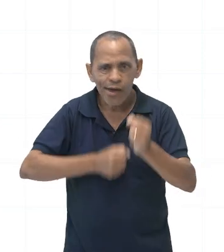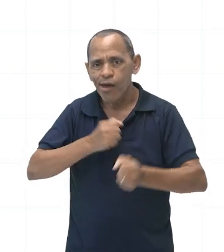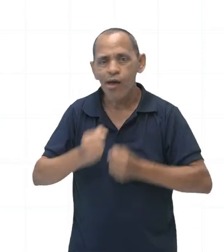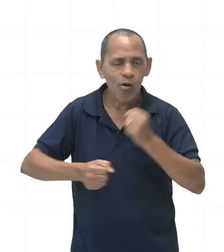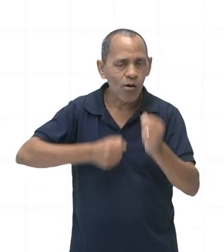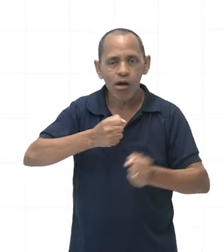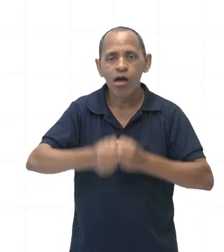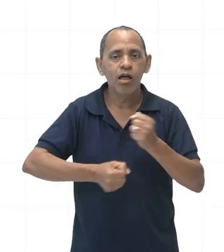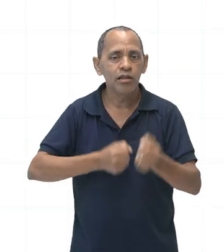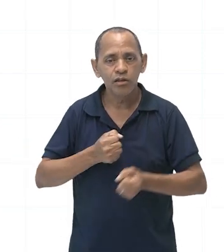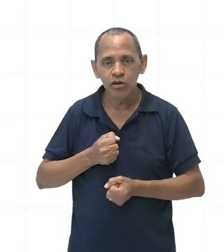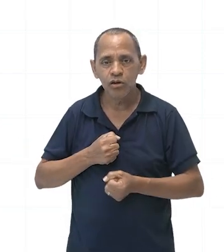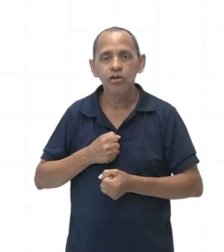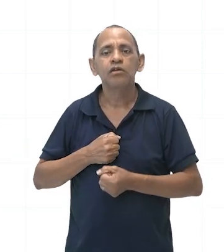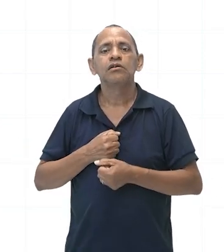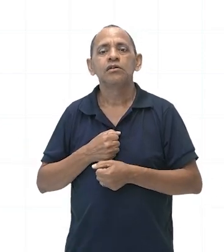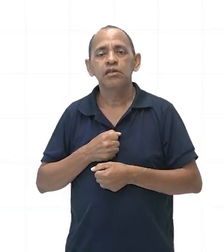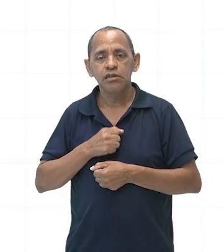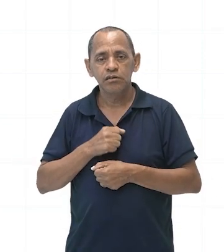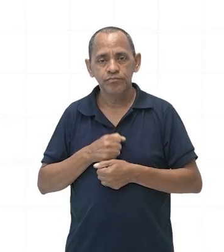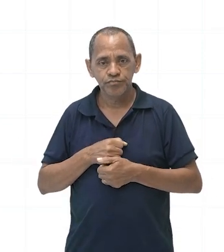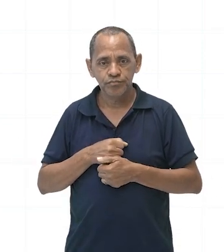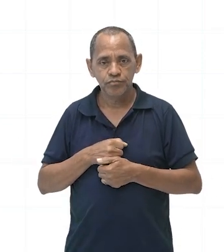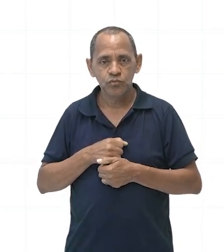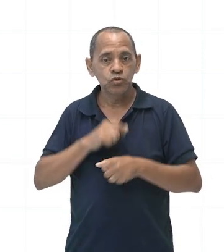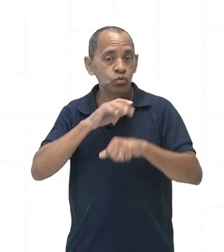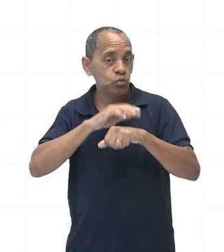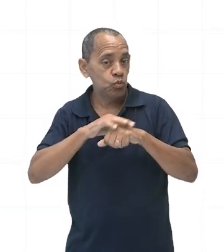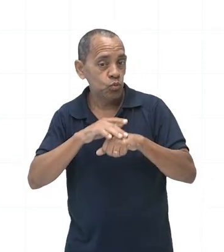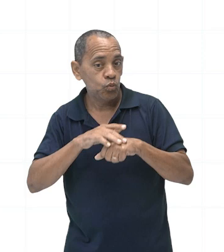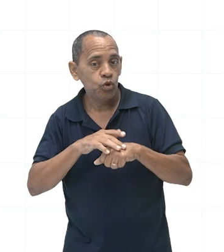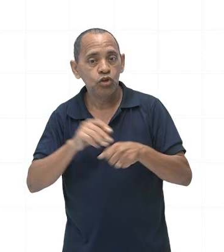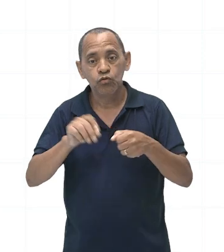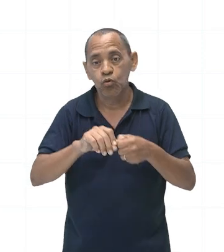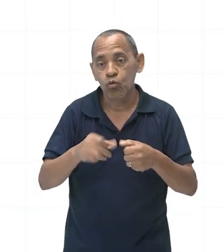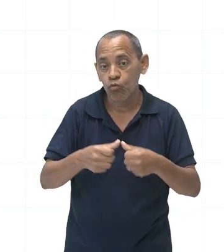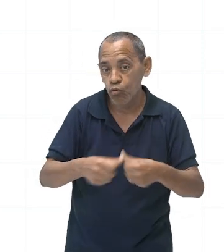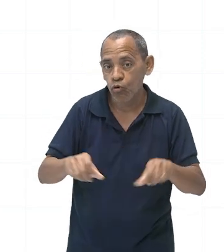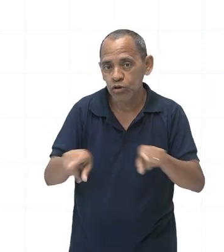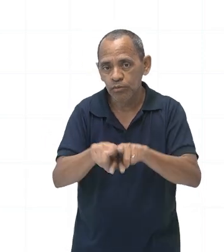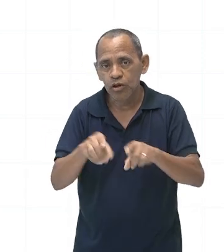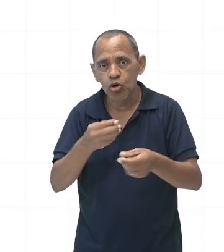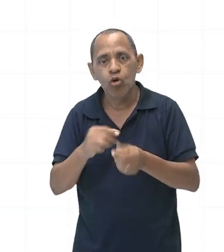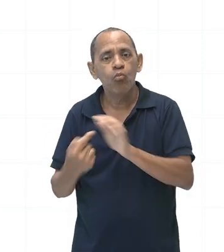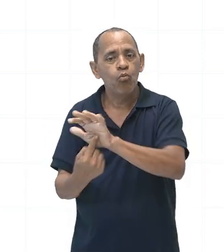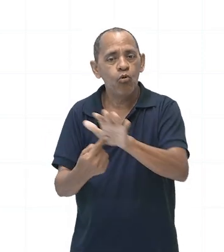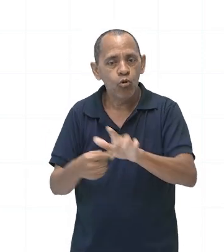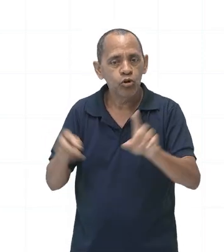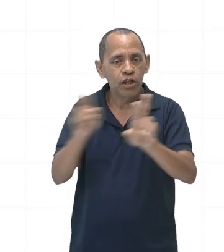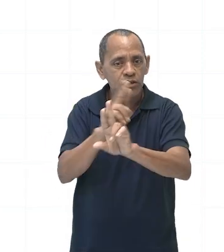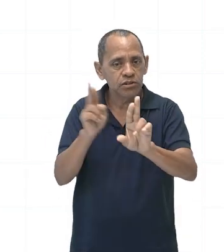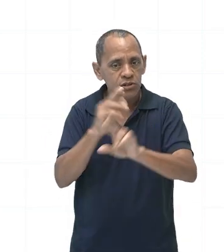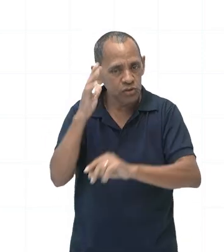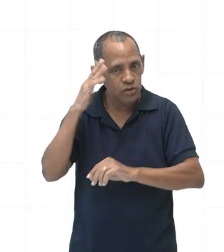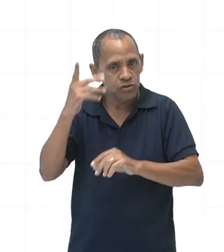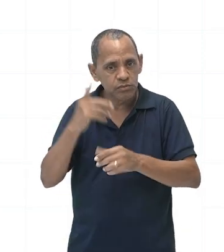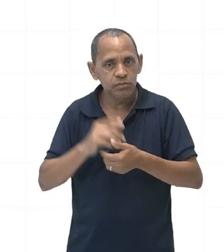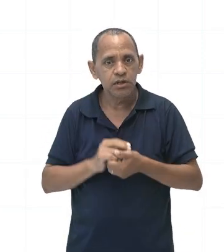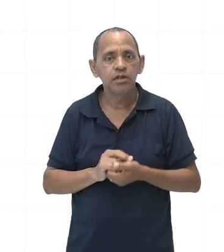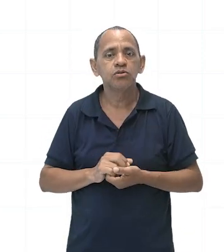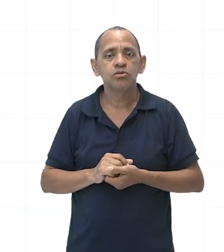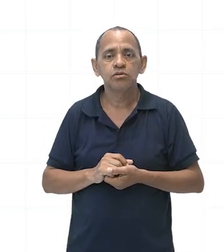foi passou mal. Além delas, a gente tem as proporcionais, expressam a relação entre os acontecimentos